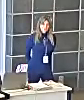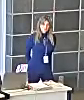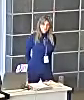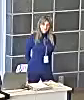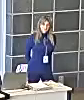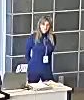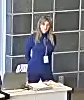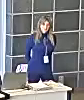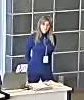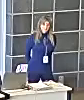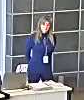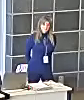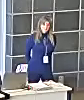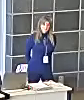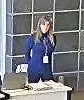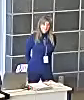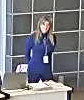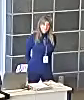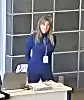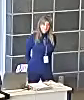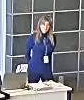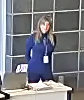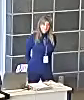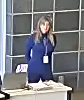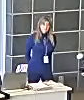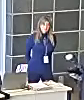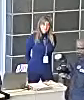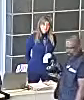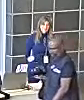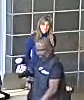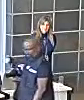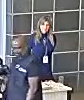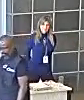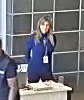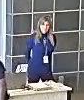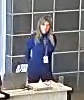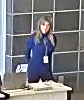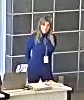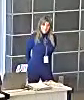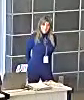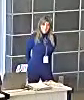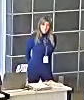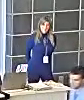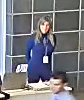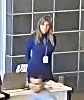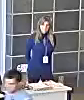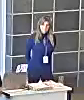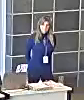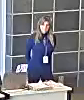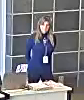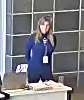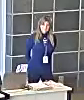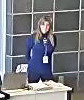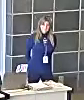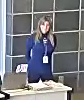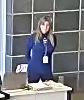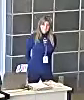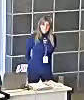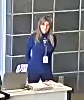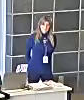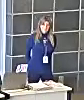lista Só que infelizmente a gente fica um ano para marcar e 5 minutos para falar já tem 10 tá certo